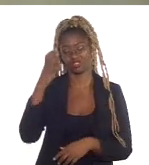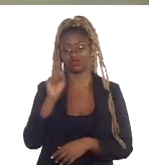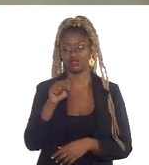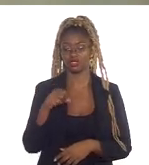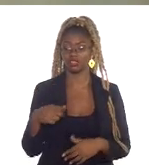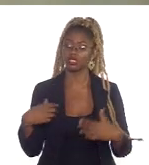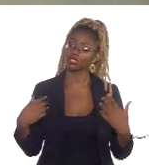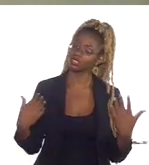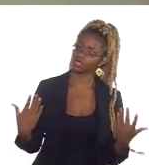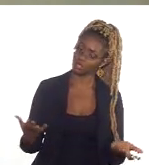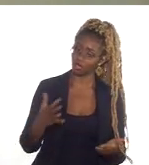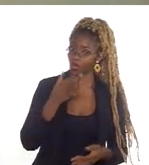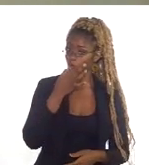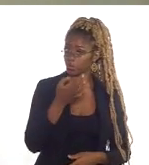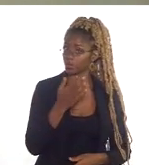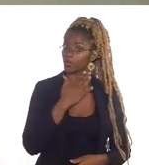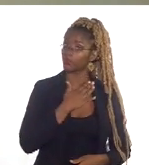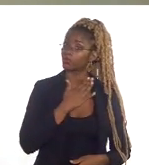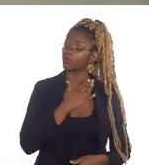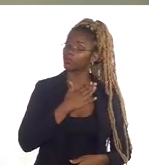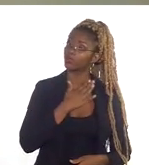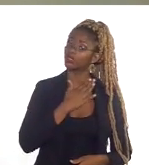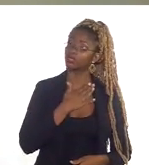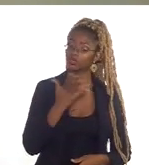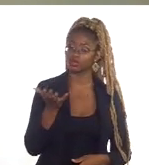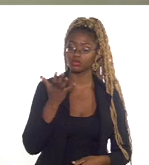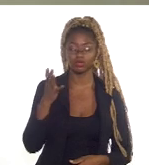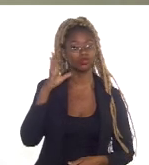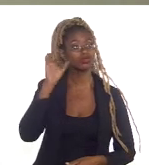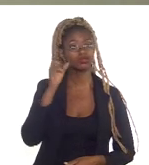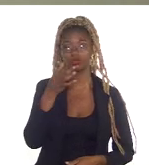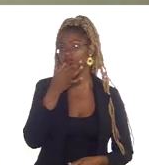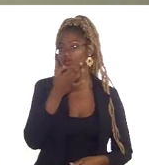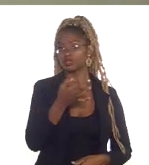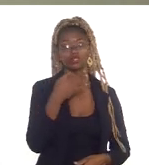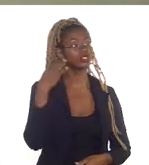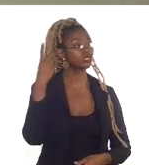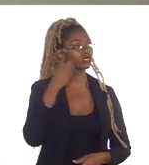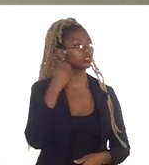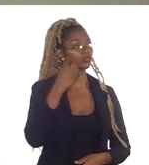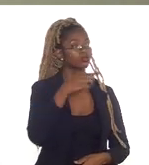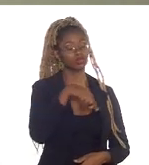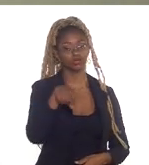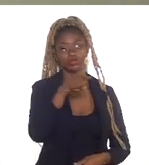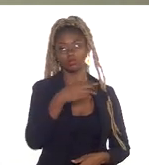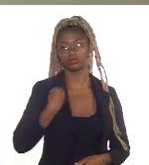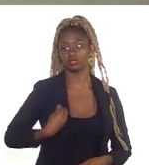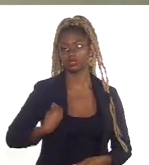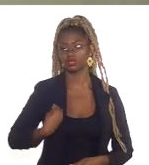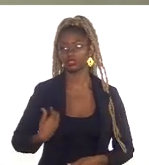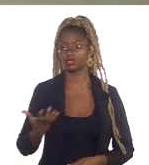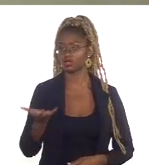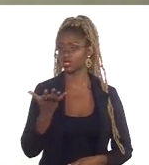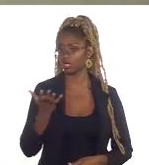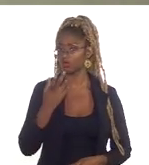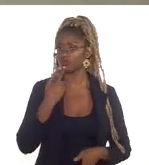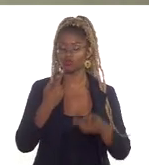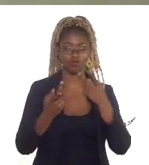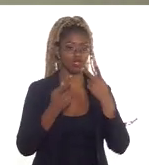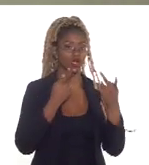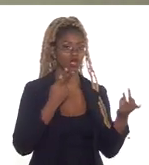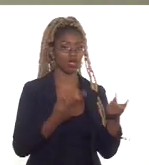Então, mas essa é a minha opinião. Queria ouvir primeiro dos deputados aqui presentes se tem alguma coisa